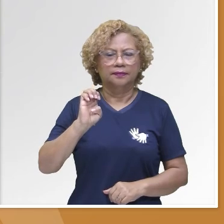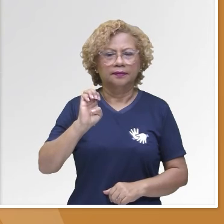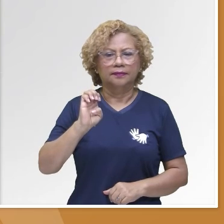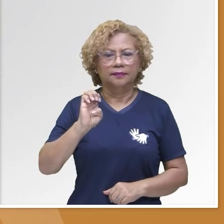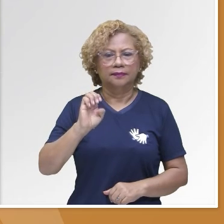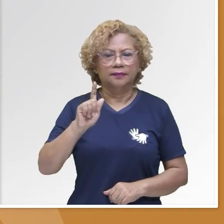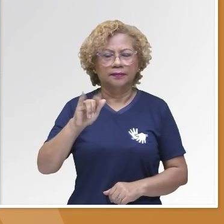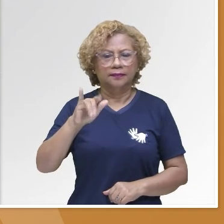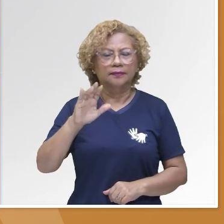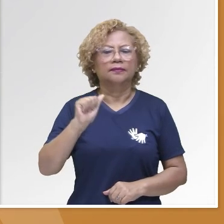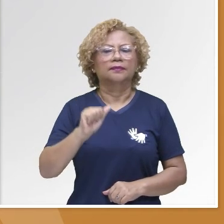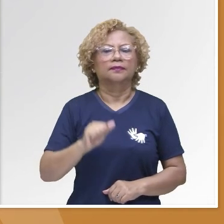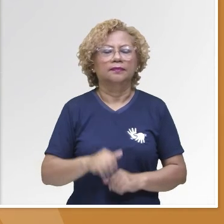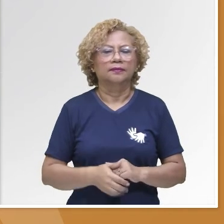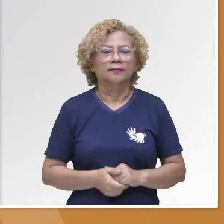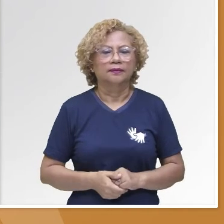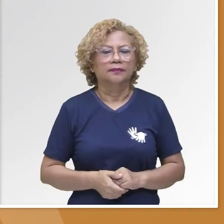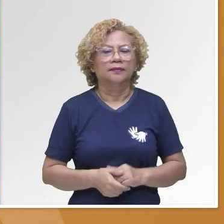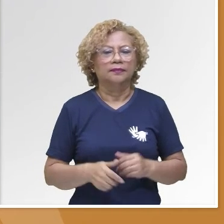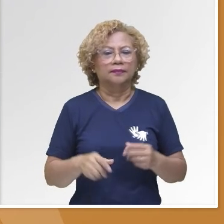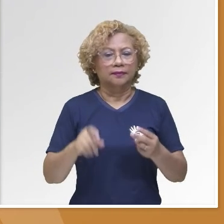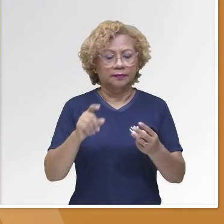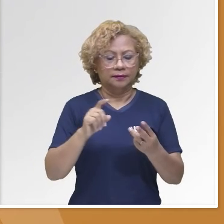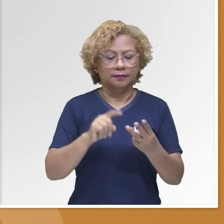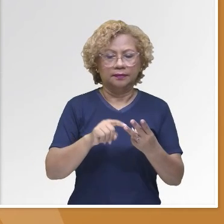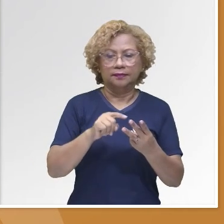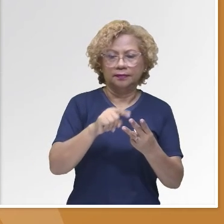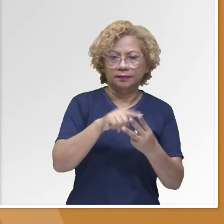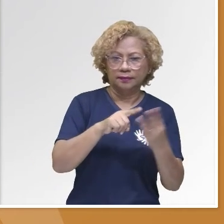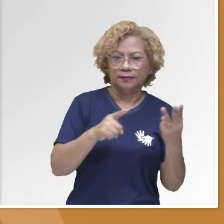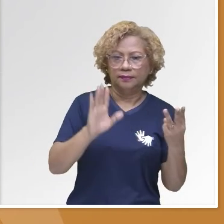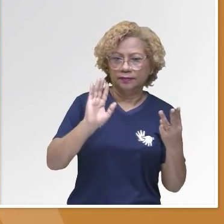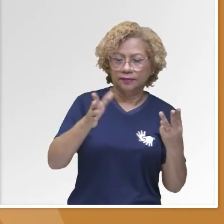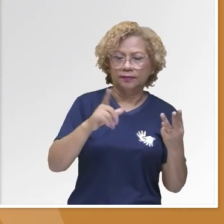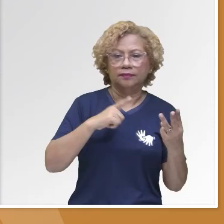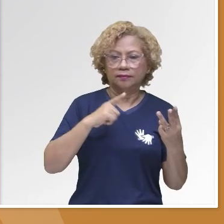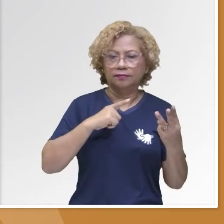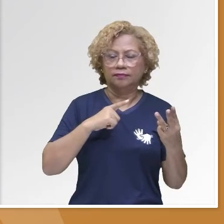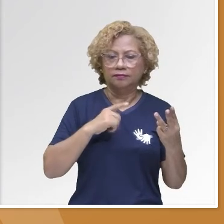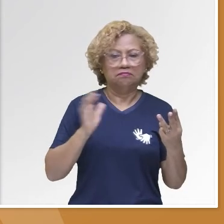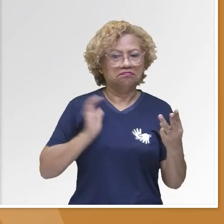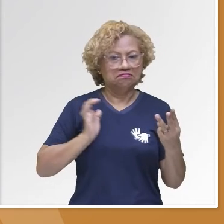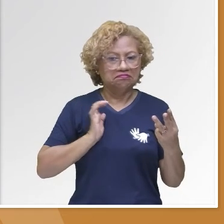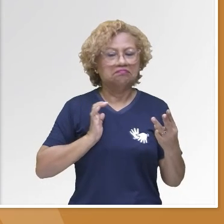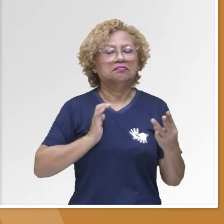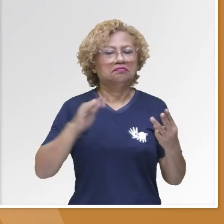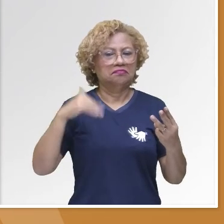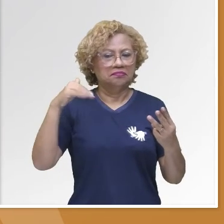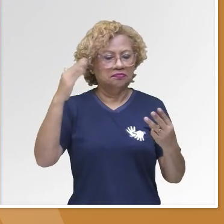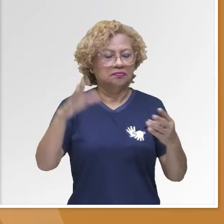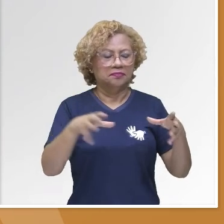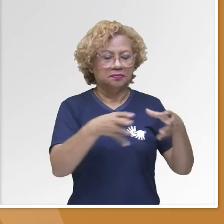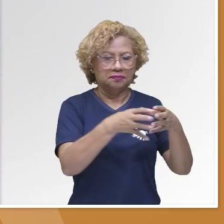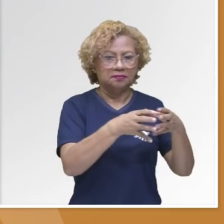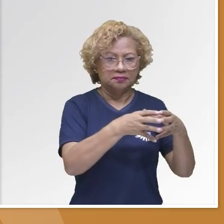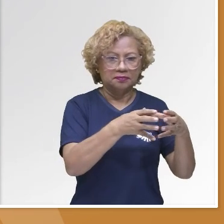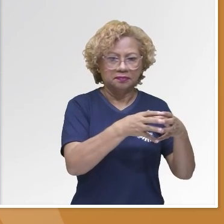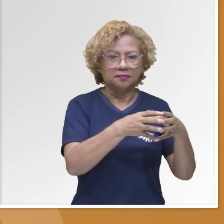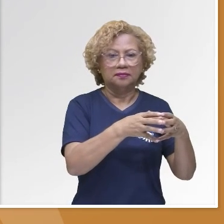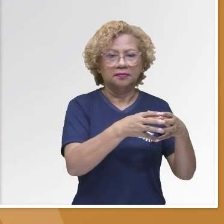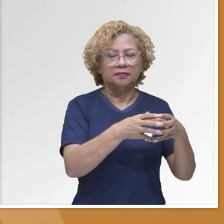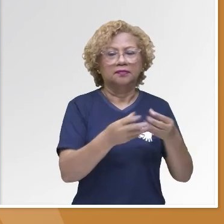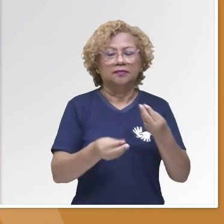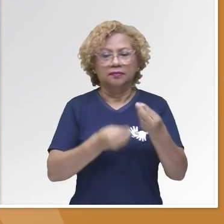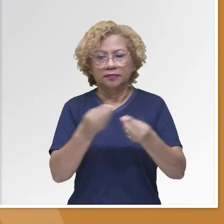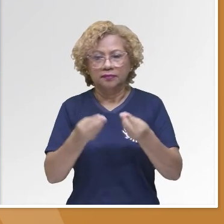observa Luxemburgo bem menor, né? Então, nós teremos a inserção da França, da Alemanha e da Itália,